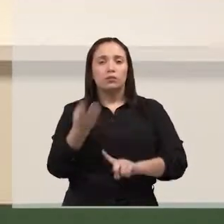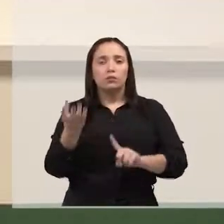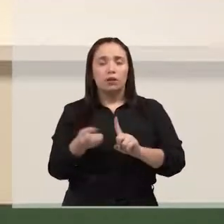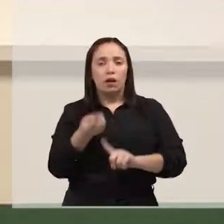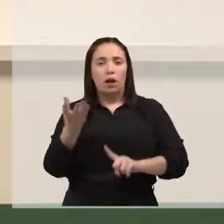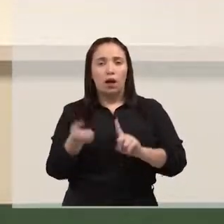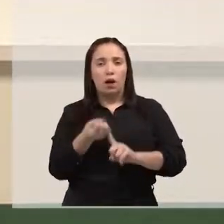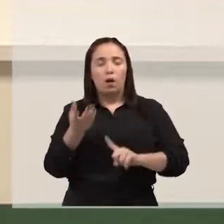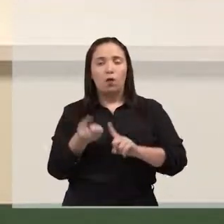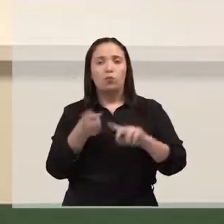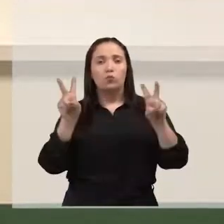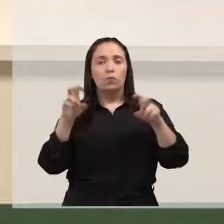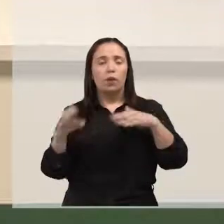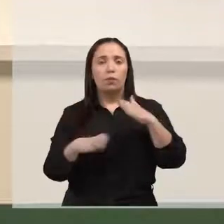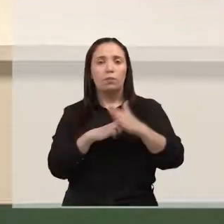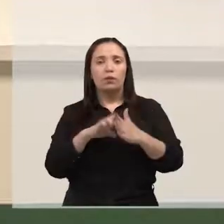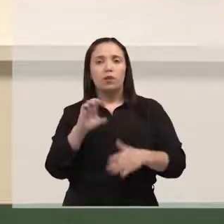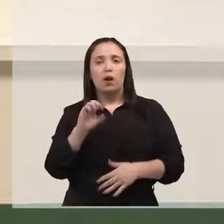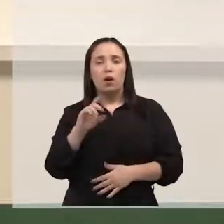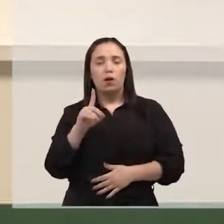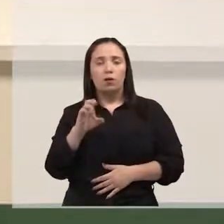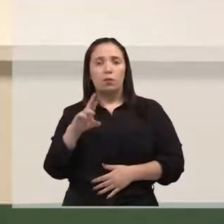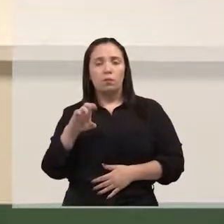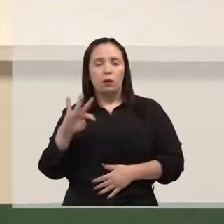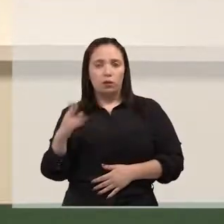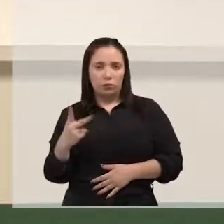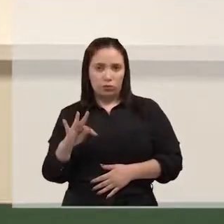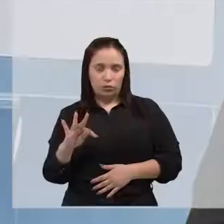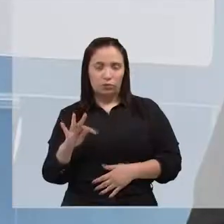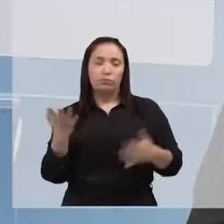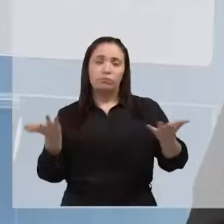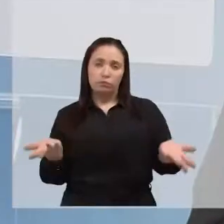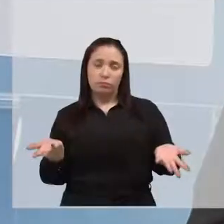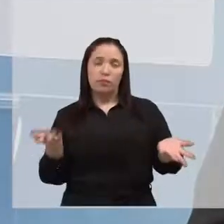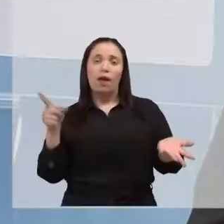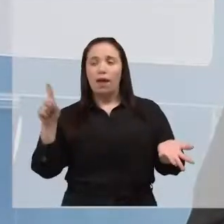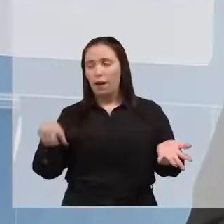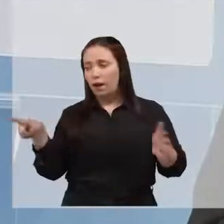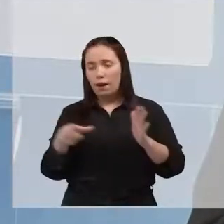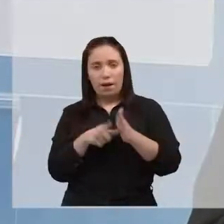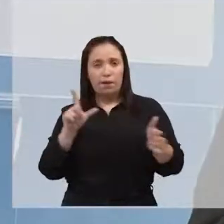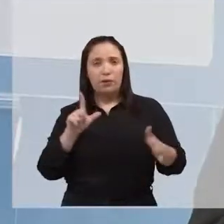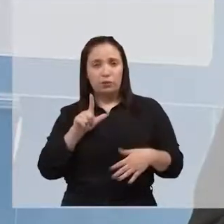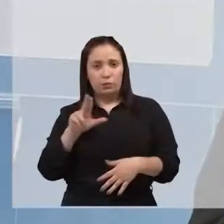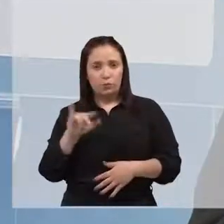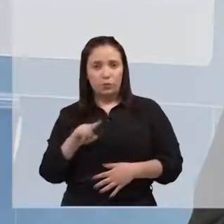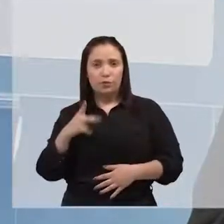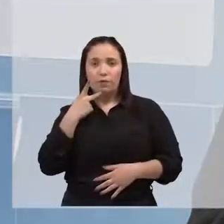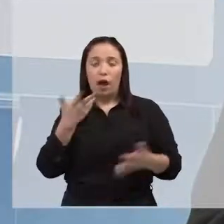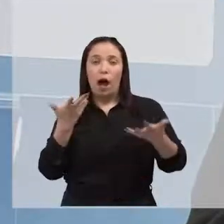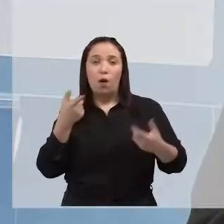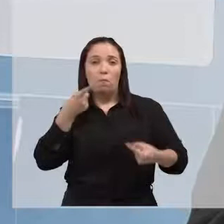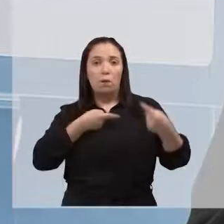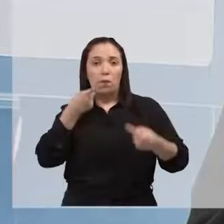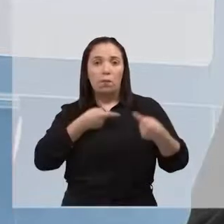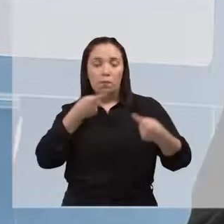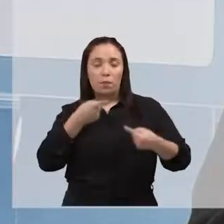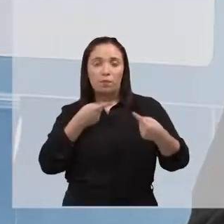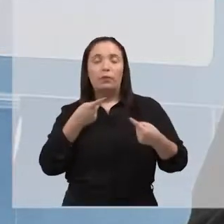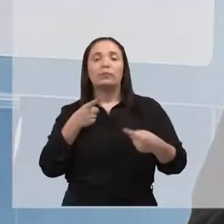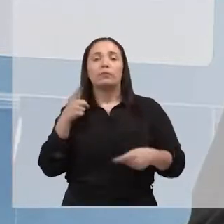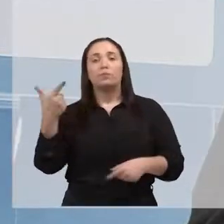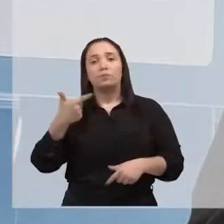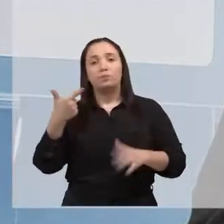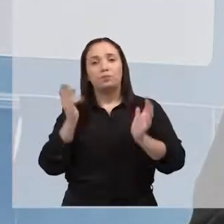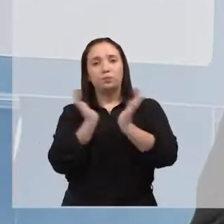de executivo da Odebrecht referente ao petista. Aquilo que o Lula falou, aquilo que o Luiz falou aqui, né? Há um enfrentamento agora. A medida foi tomada pela segunda